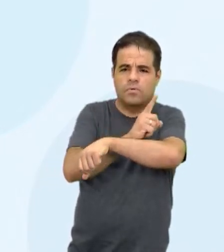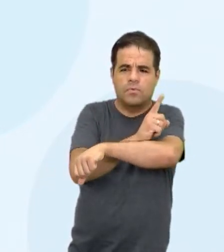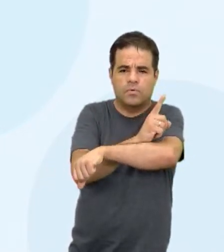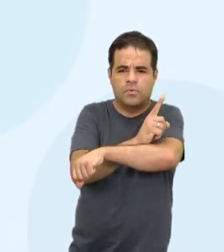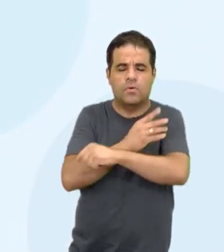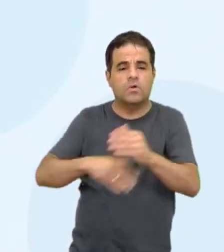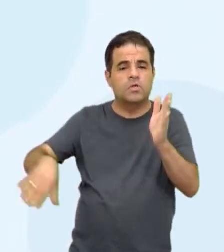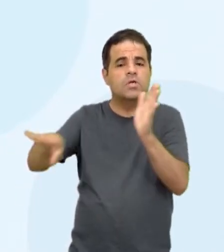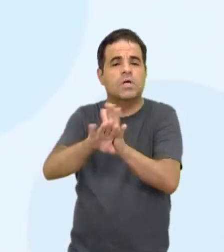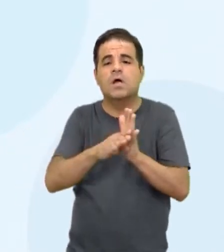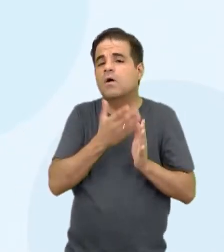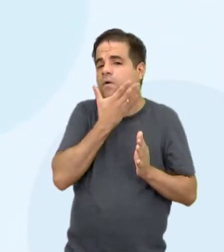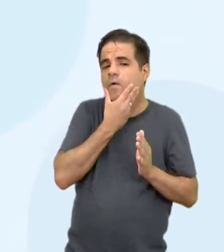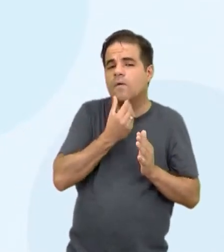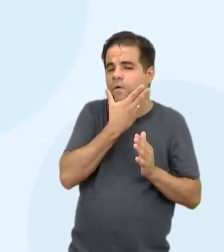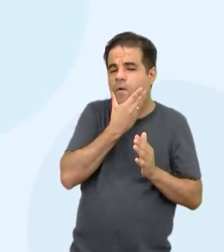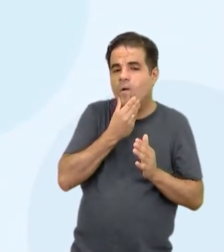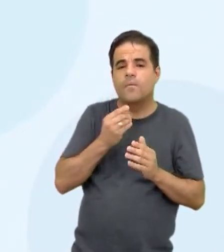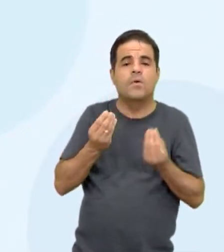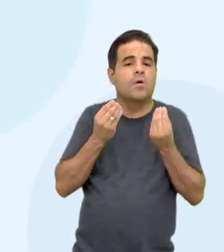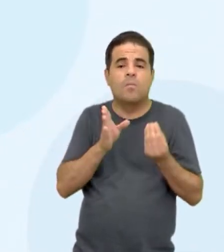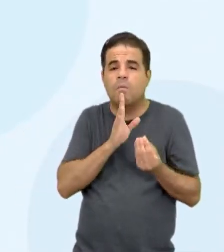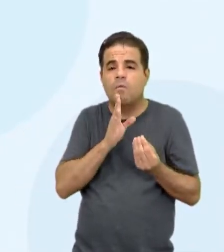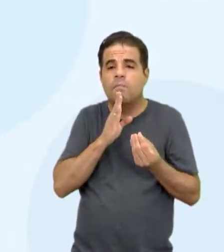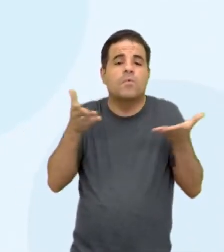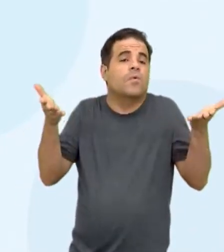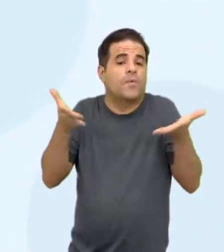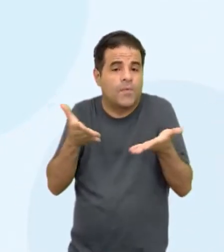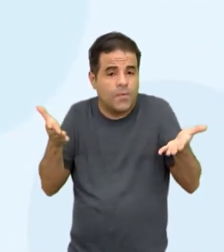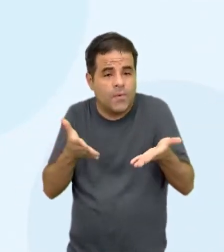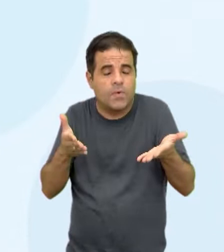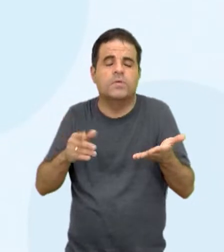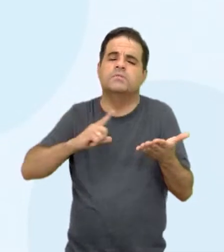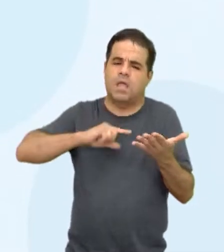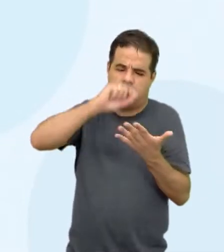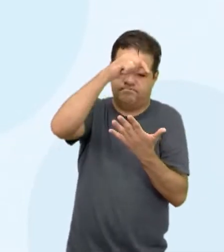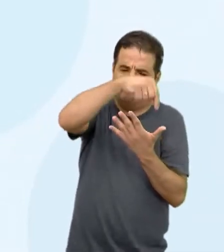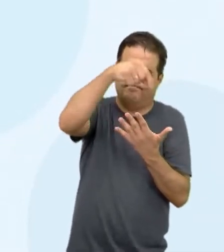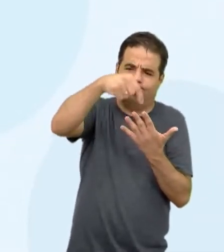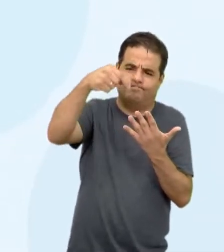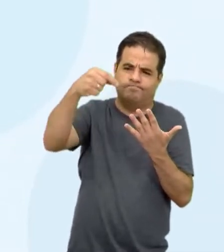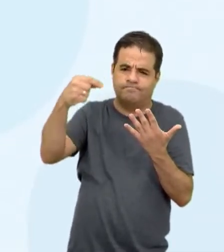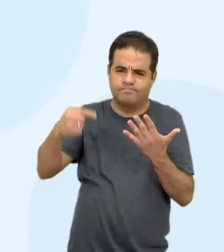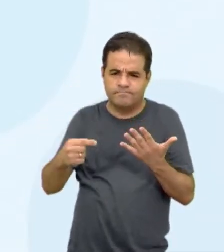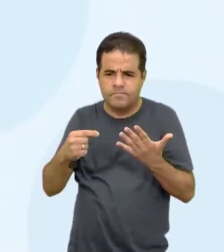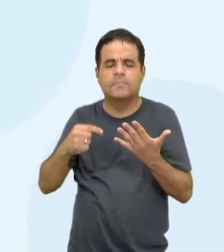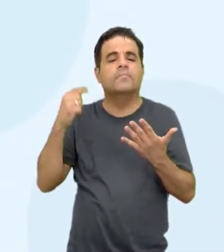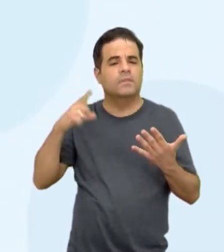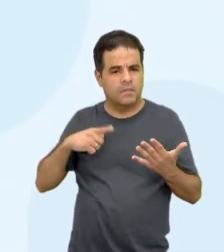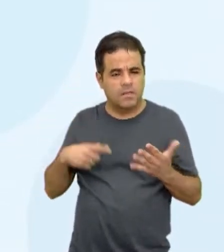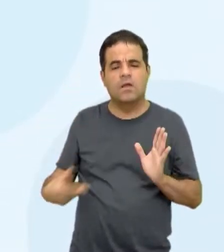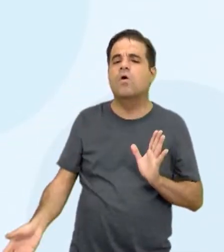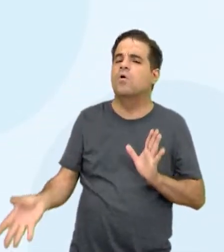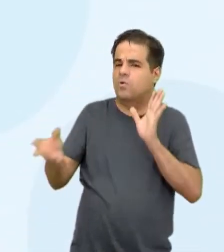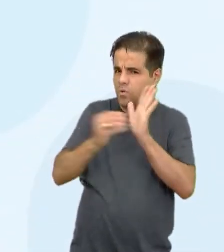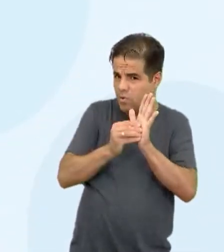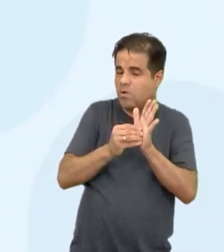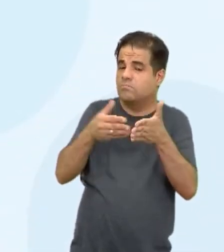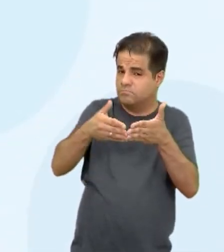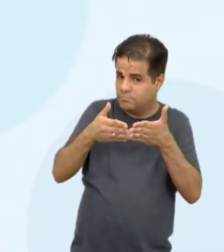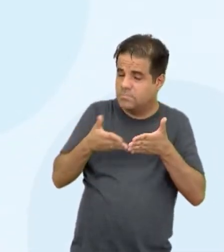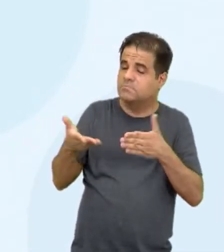homem moderno, como conhecemos hoje? Então, aí a gente tem vários aspectos, né? Coloquem aí pra